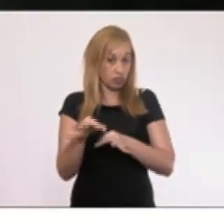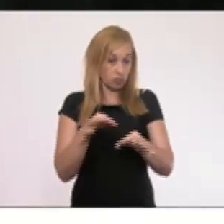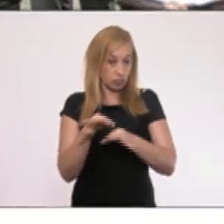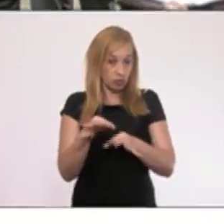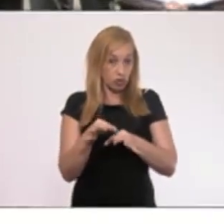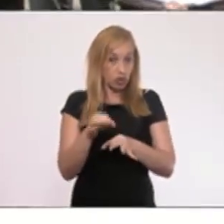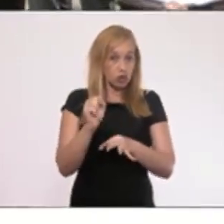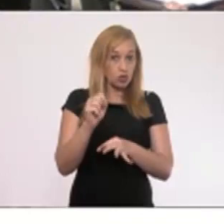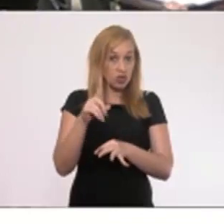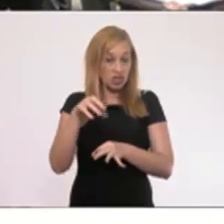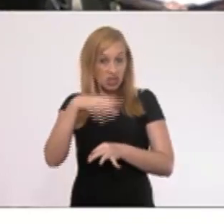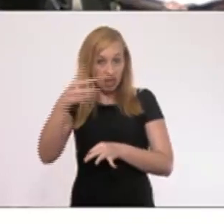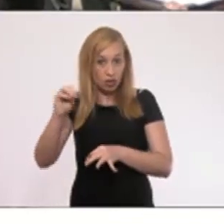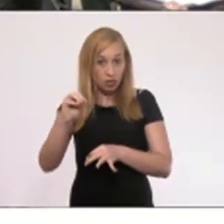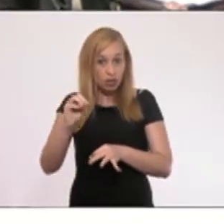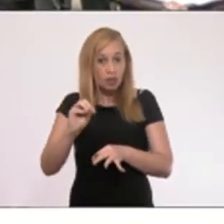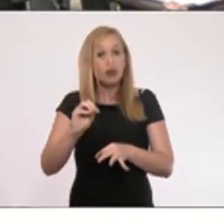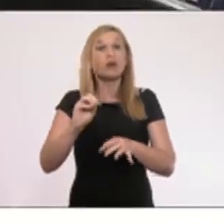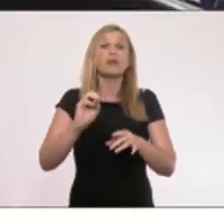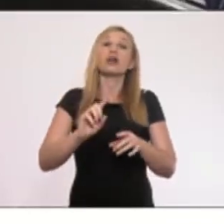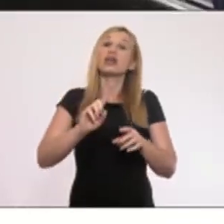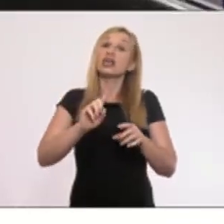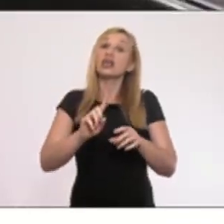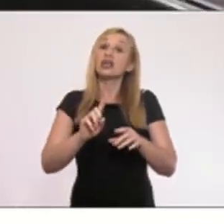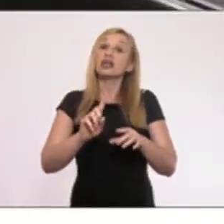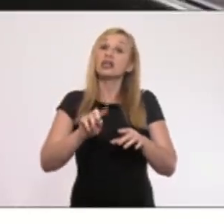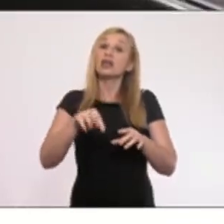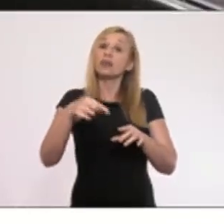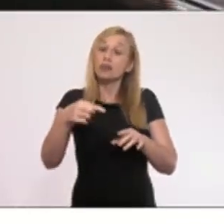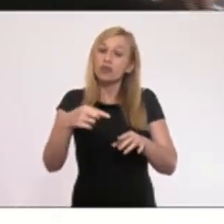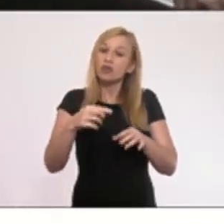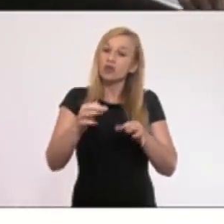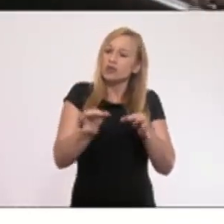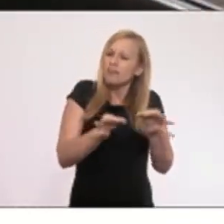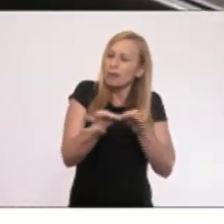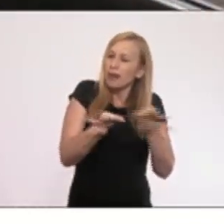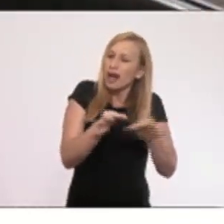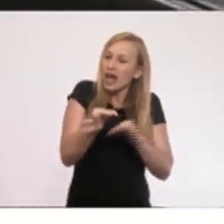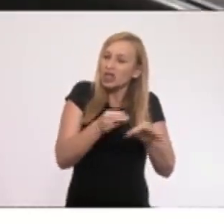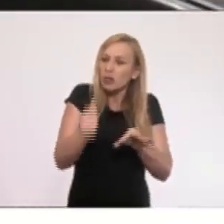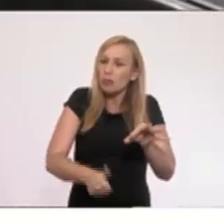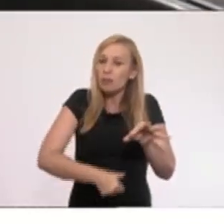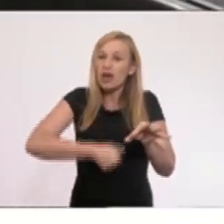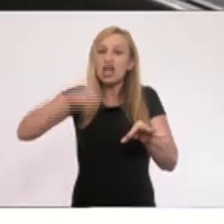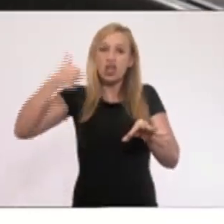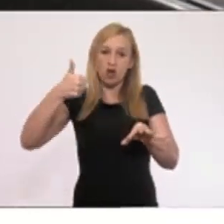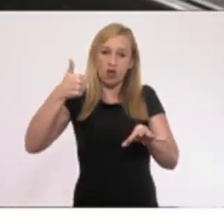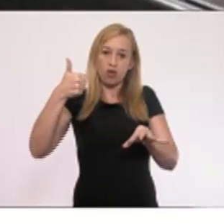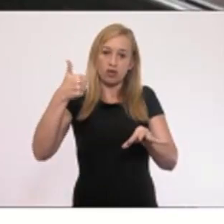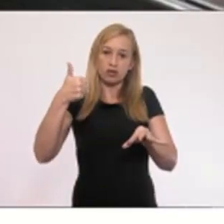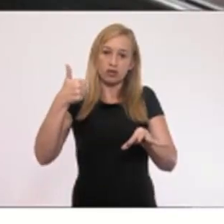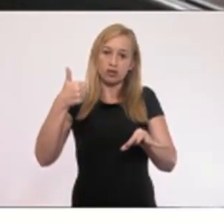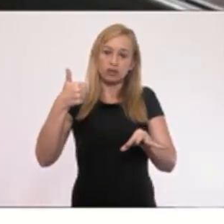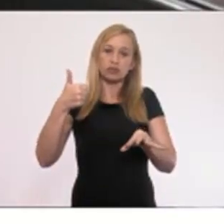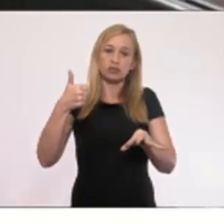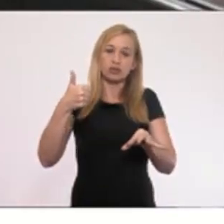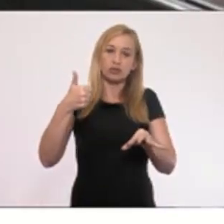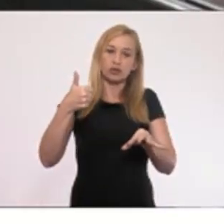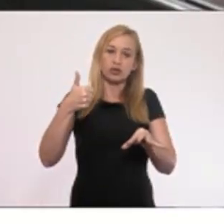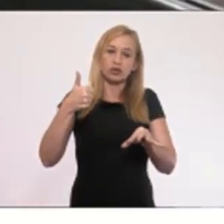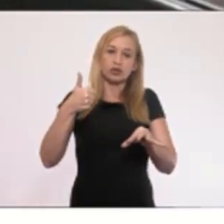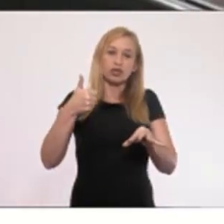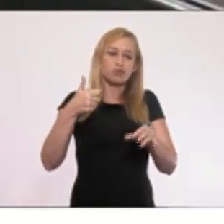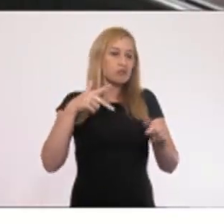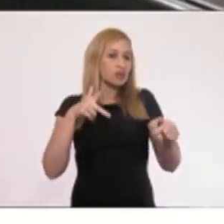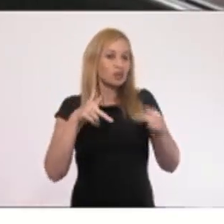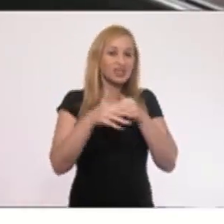de sucessão trabalhista, para que ele fosse melhor trabalhado nessa legislatura, nas devidas comissões, sem